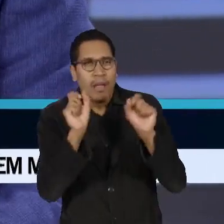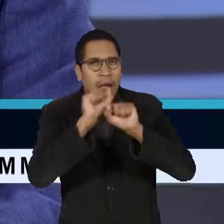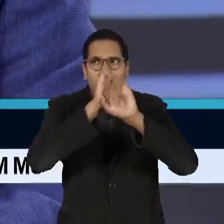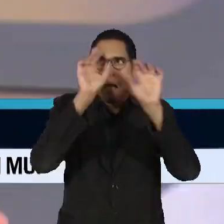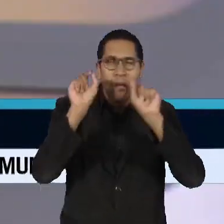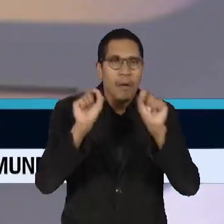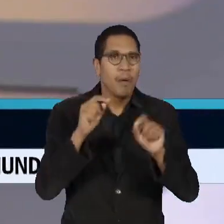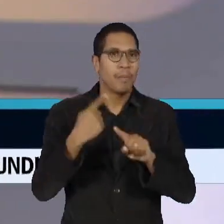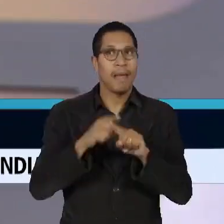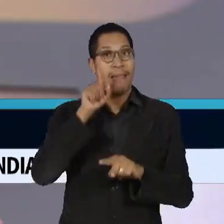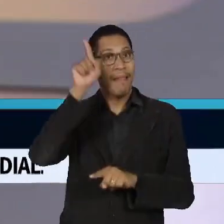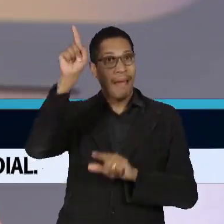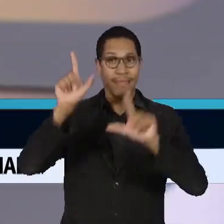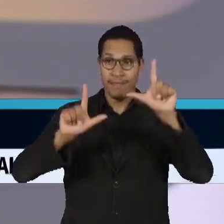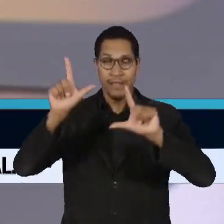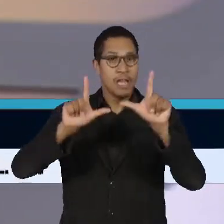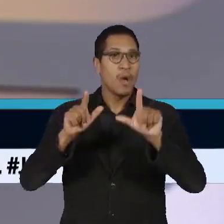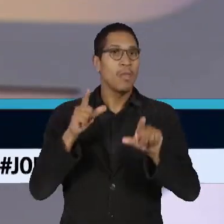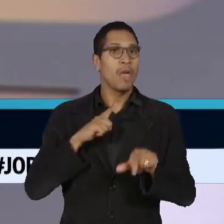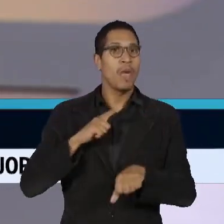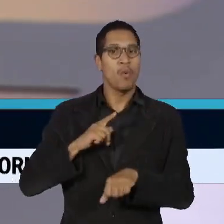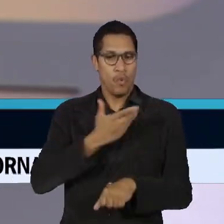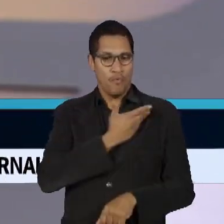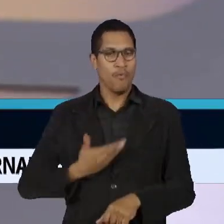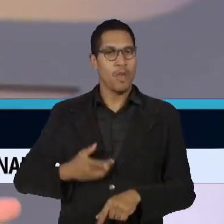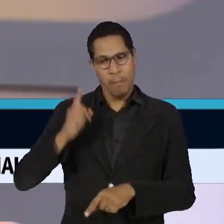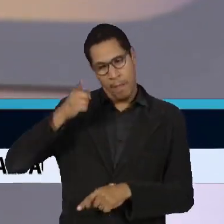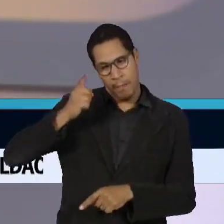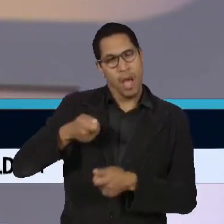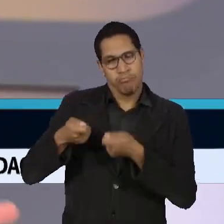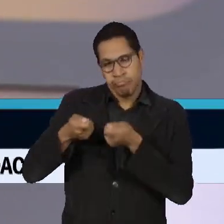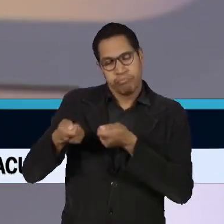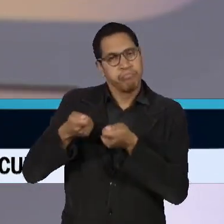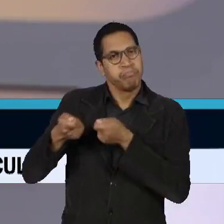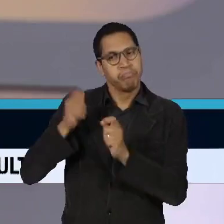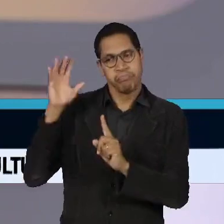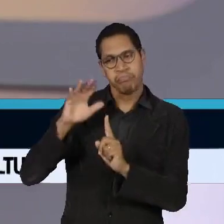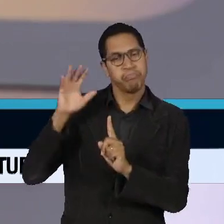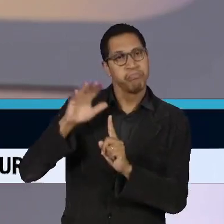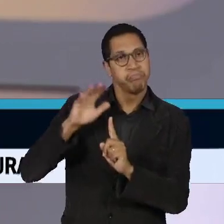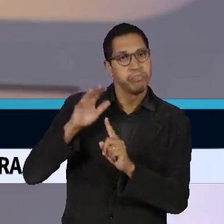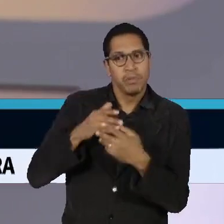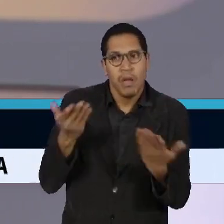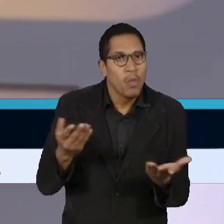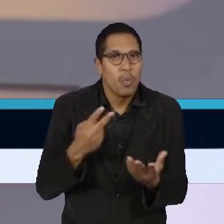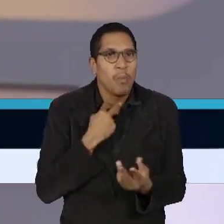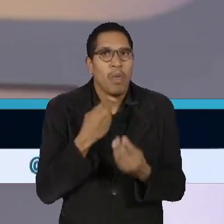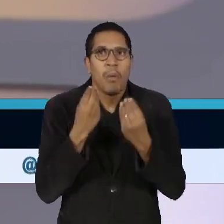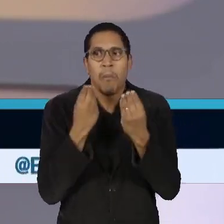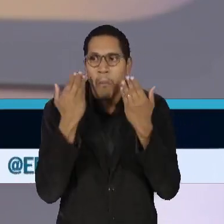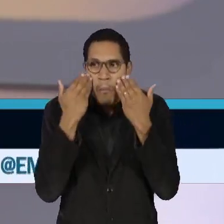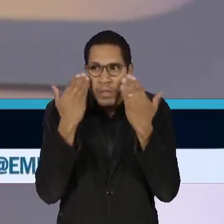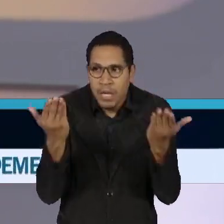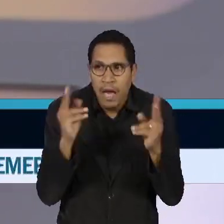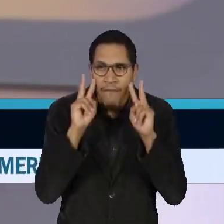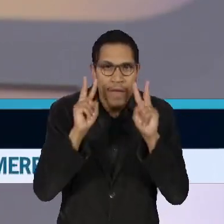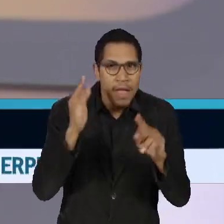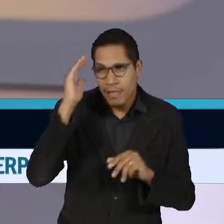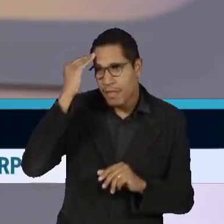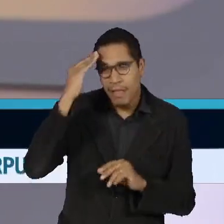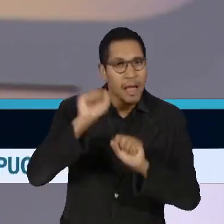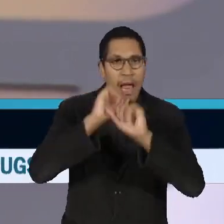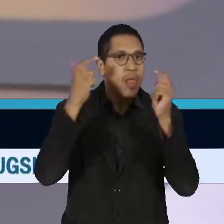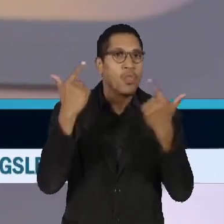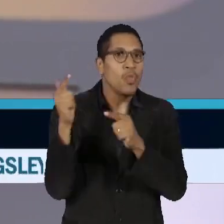uma operação de informação né propaganda russa é muito forte então Acho que todos os governos estão tentando entender exatamente